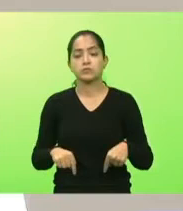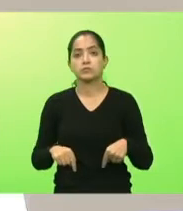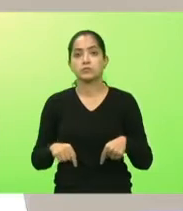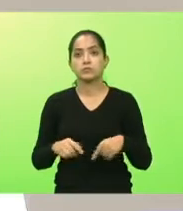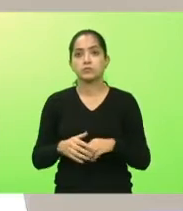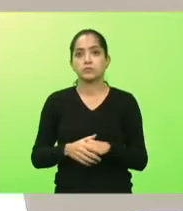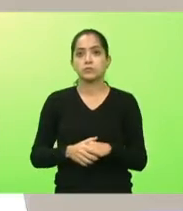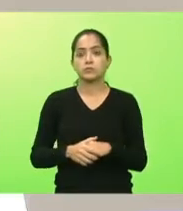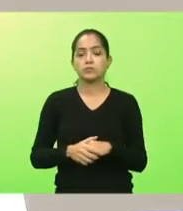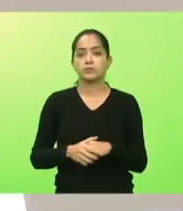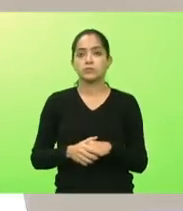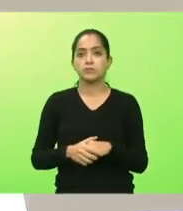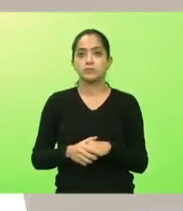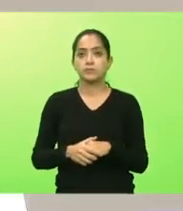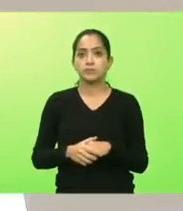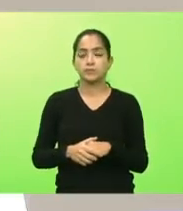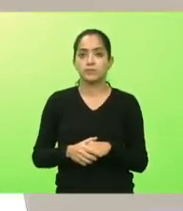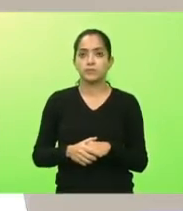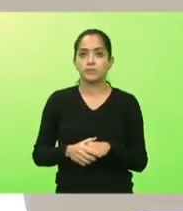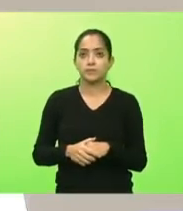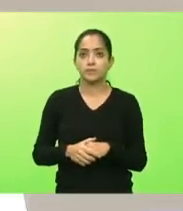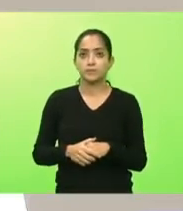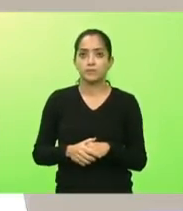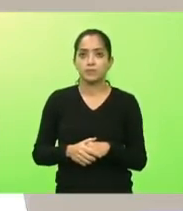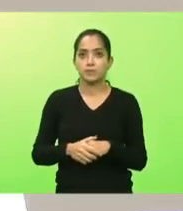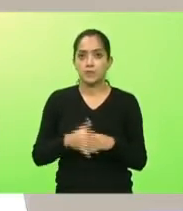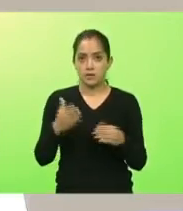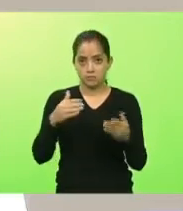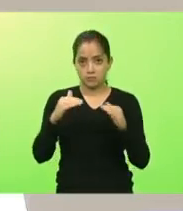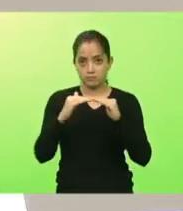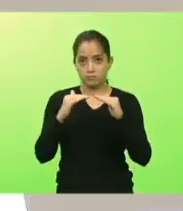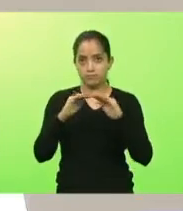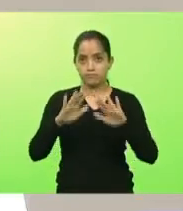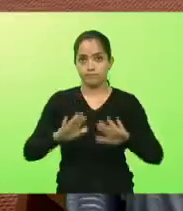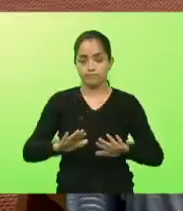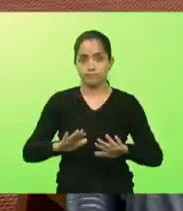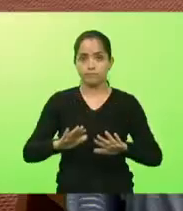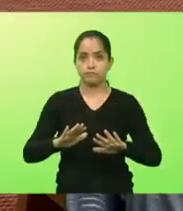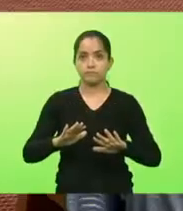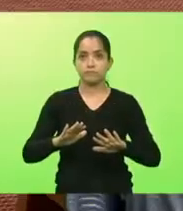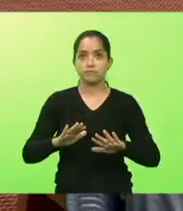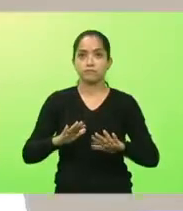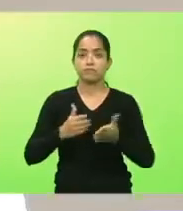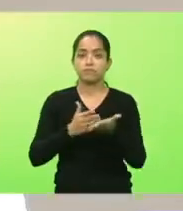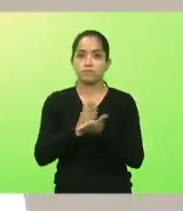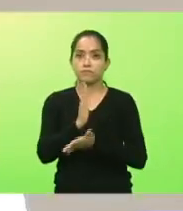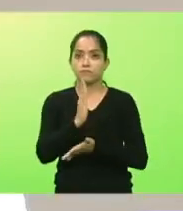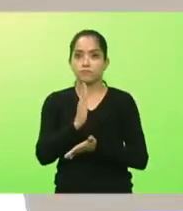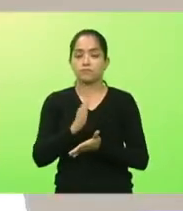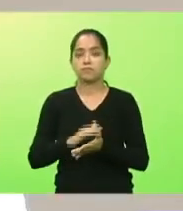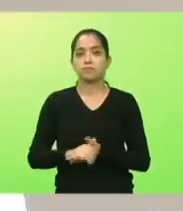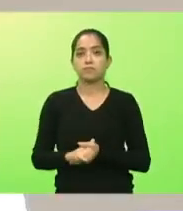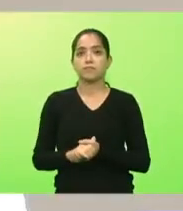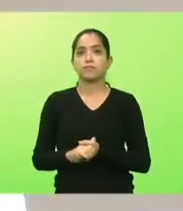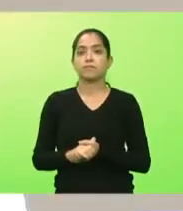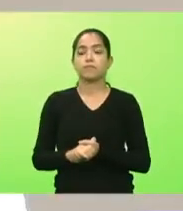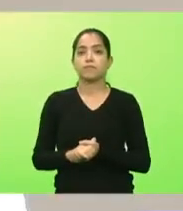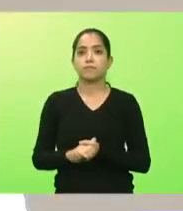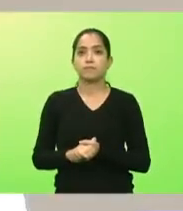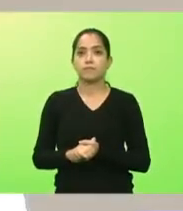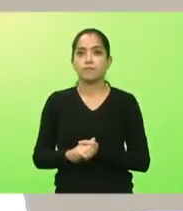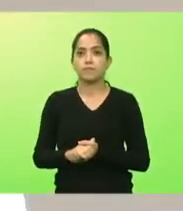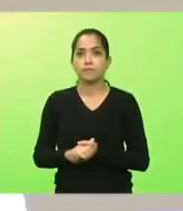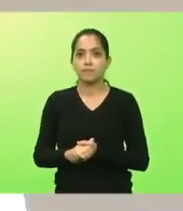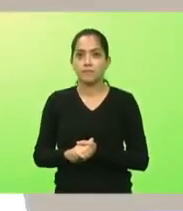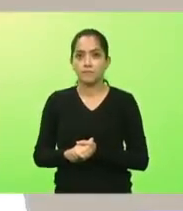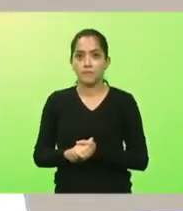físico-desportivo-recreativas e adota outras providências. Deputados que aprovam, permaneçam como se encontram. Aprovado por deputada